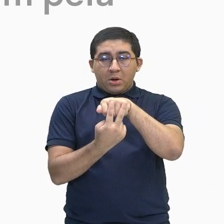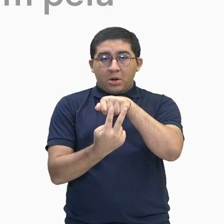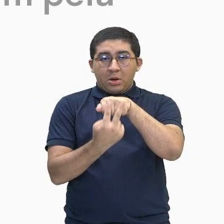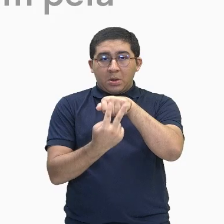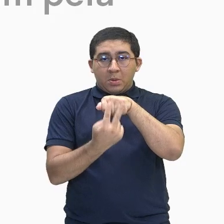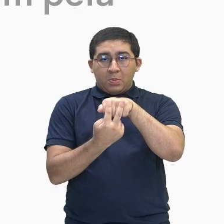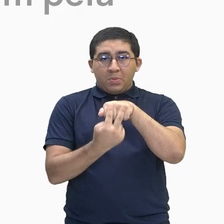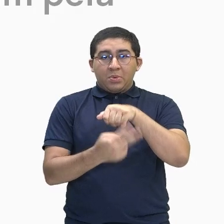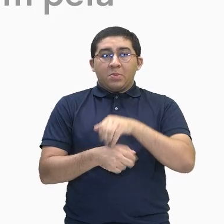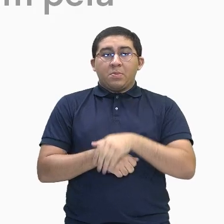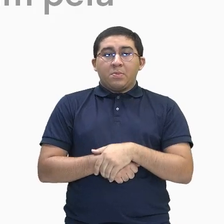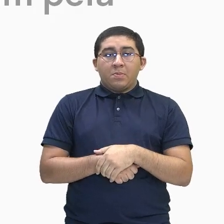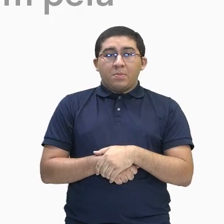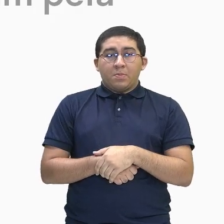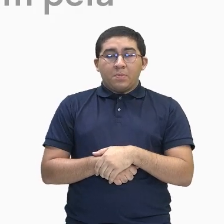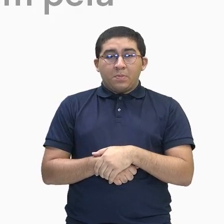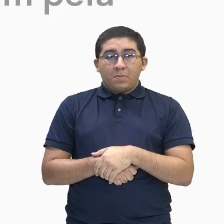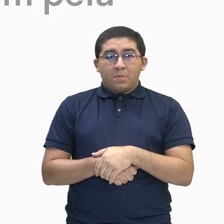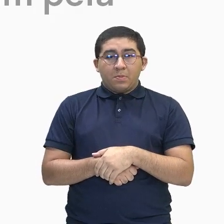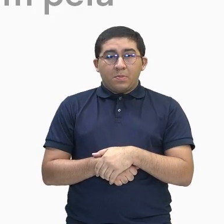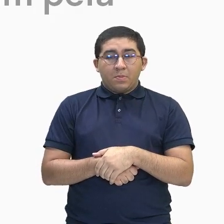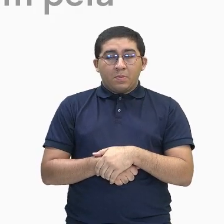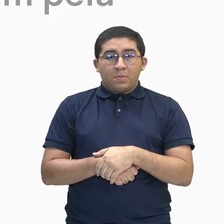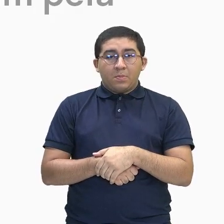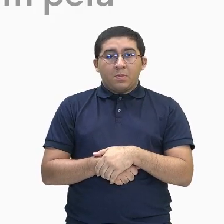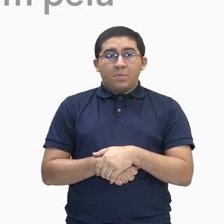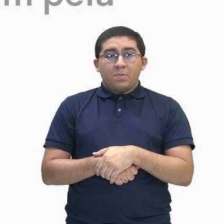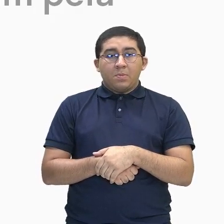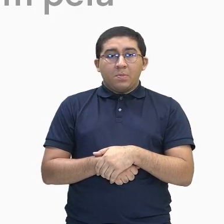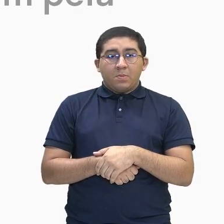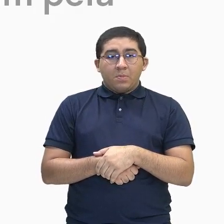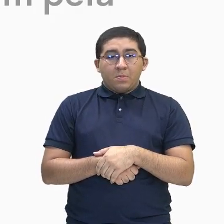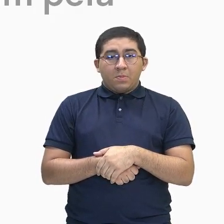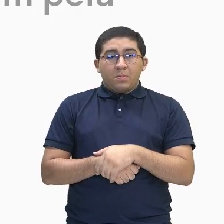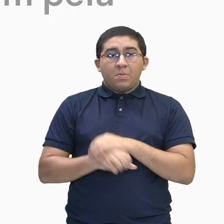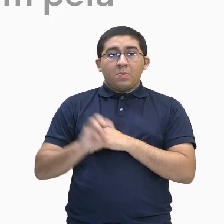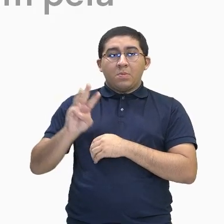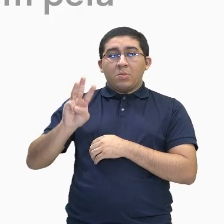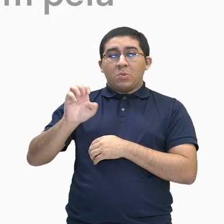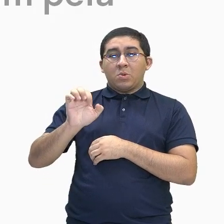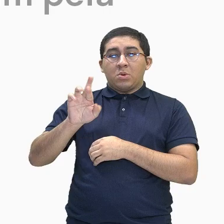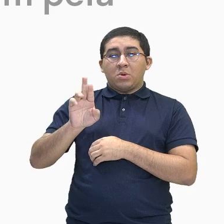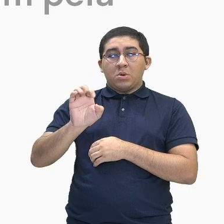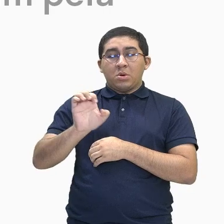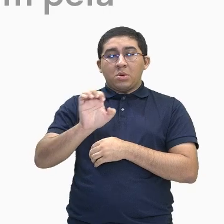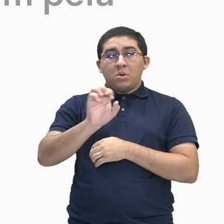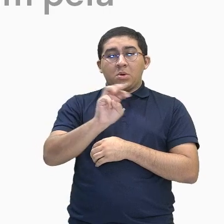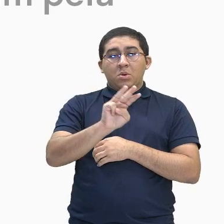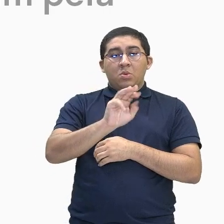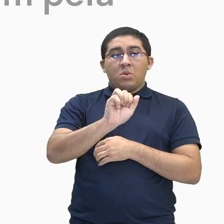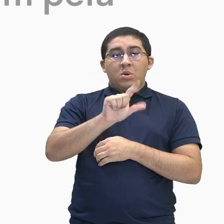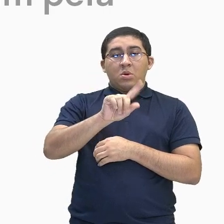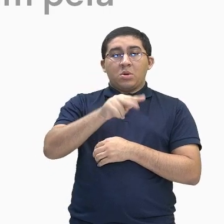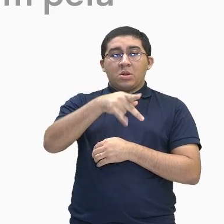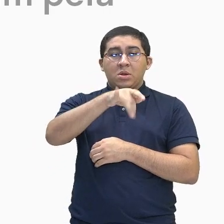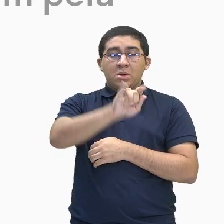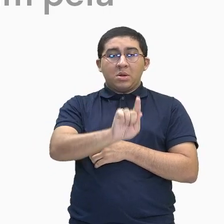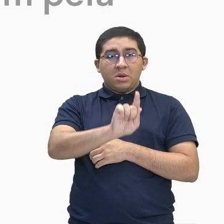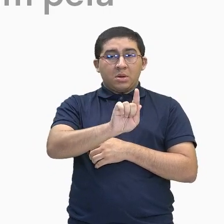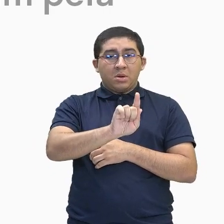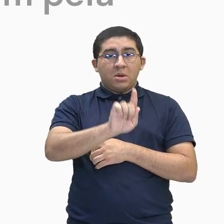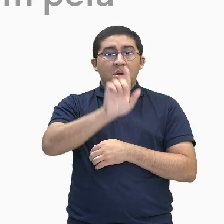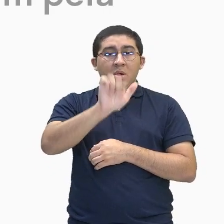were walking é o to be no passado, ok? Aqui, eu tenho